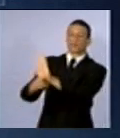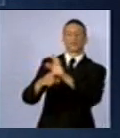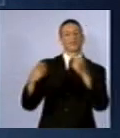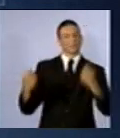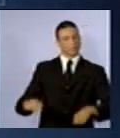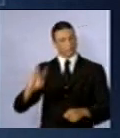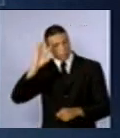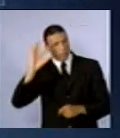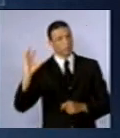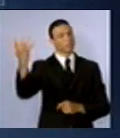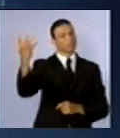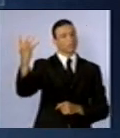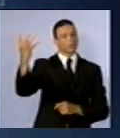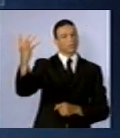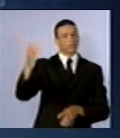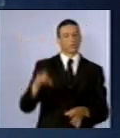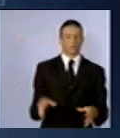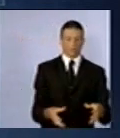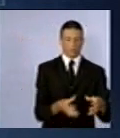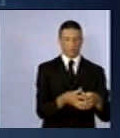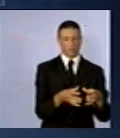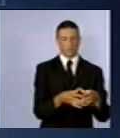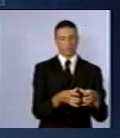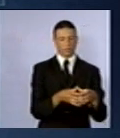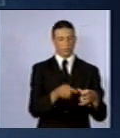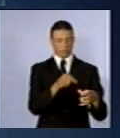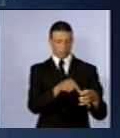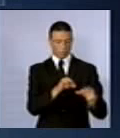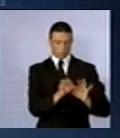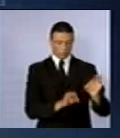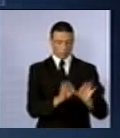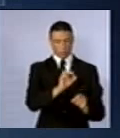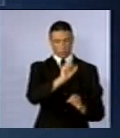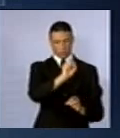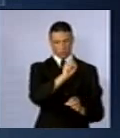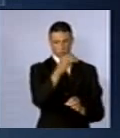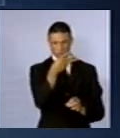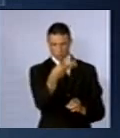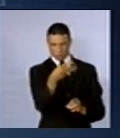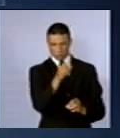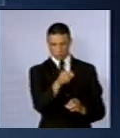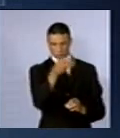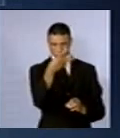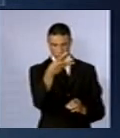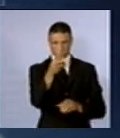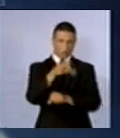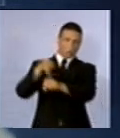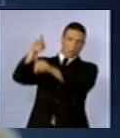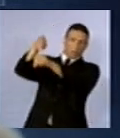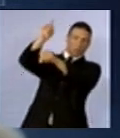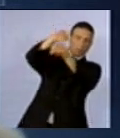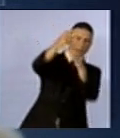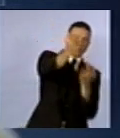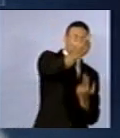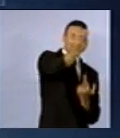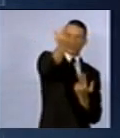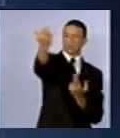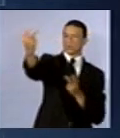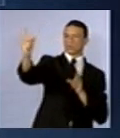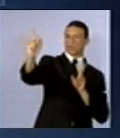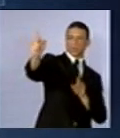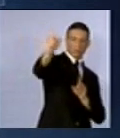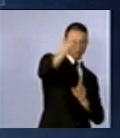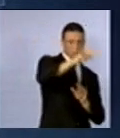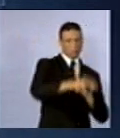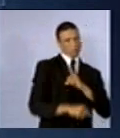ICNIRP é aplicado, o limite de 83 microtesla é aplicado à maioria dos países, não significando com isso,